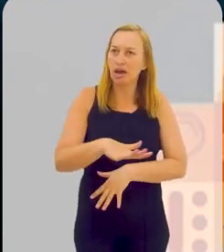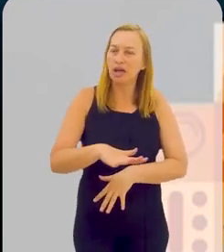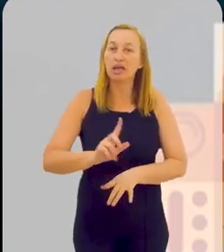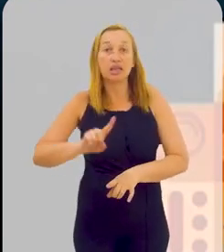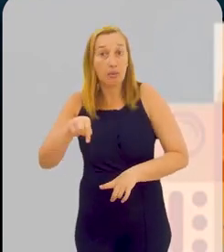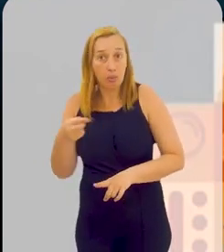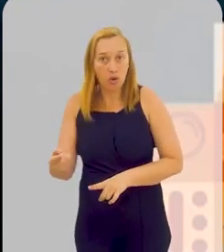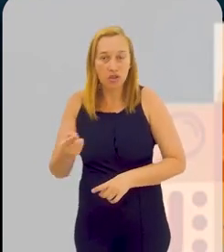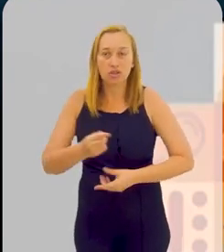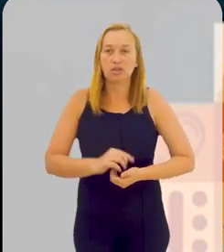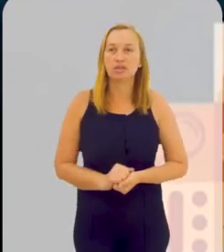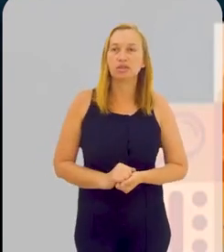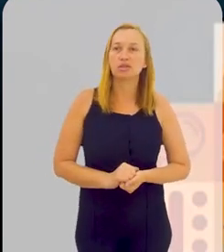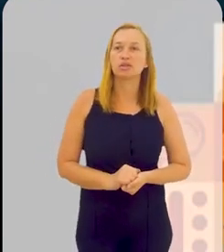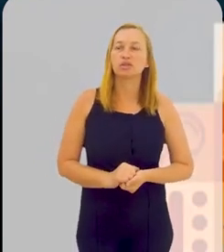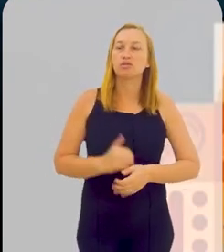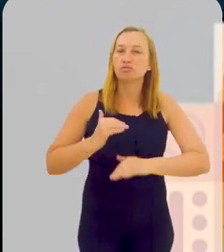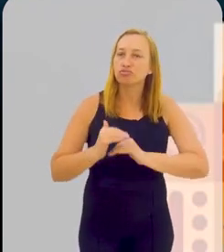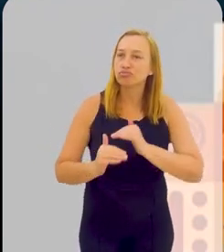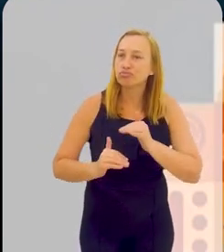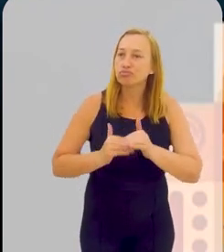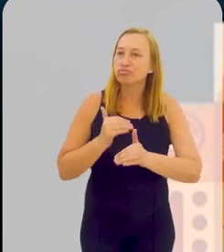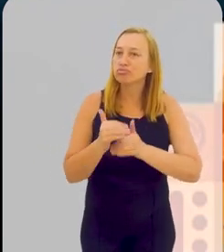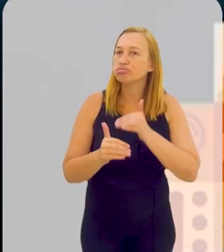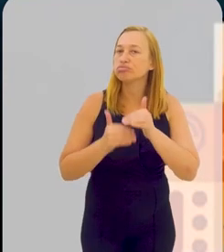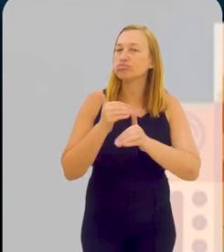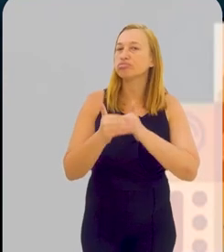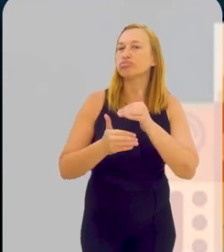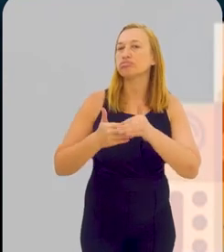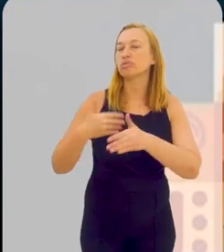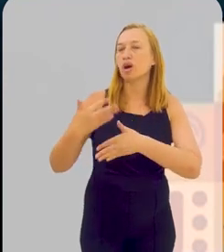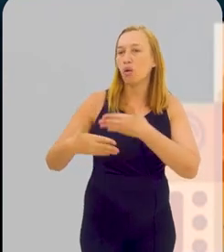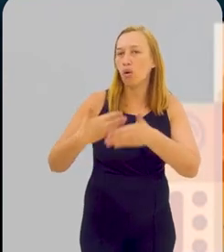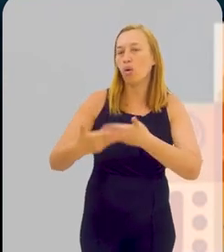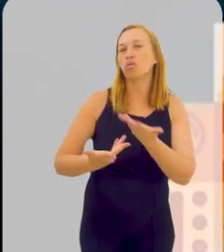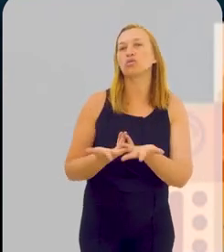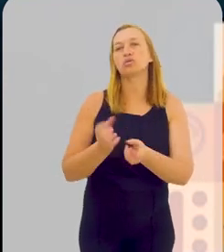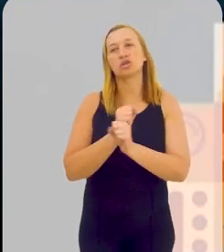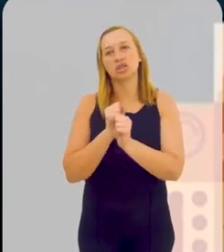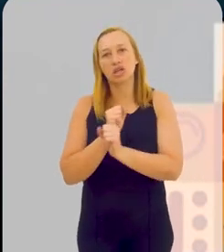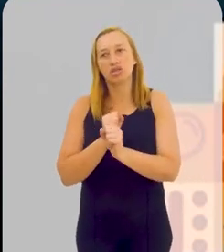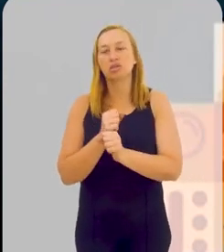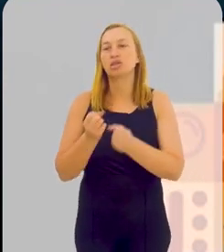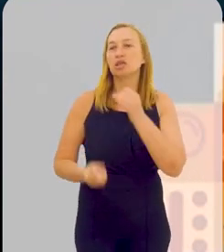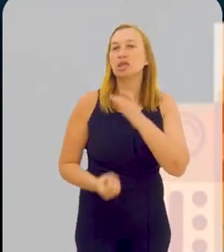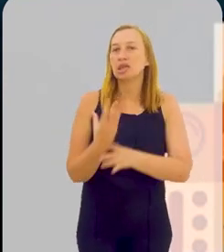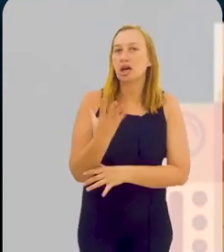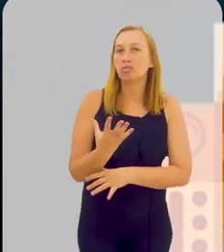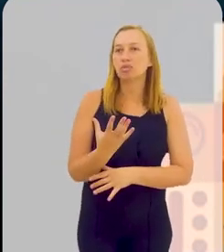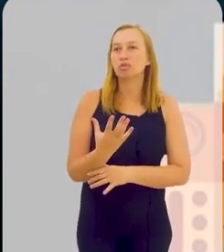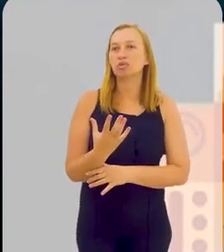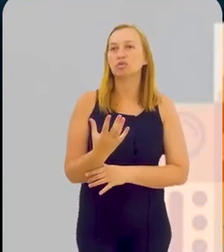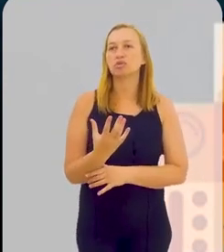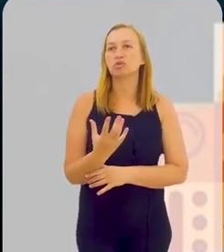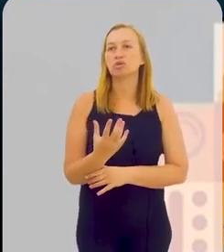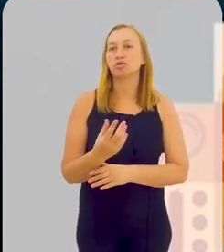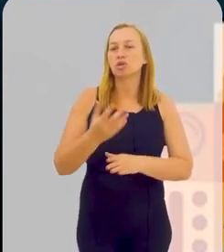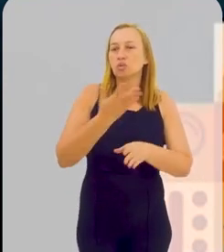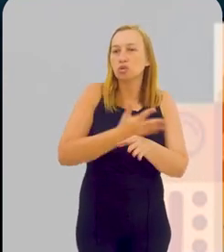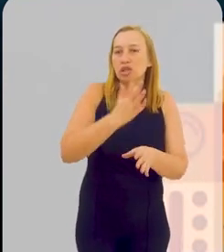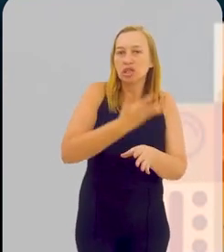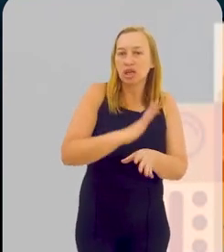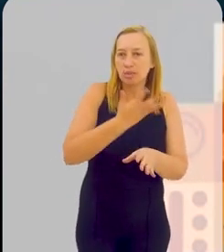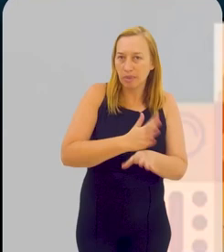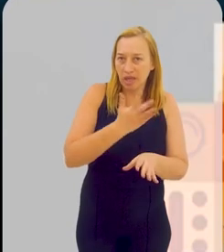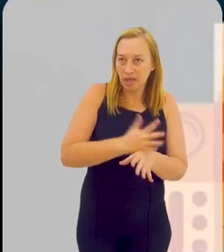do setor, né? Depois disso, nós fomos evoluindo ao longo dos anos, né? Criamos uma